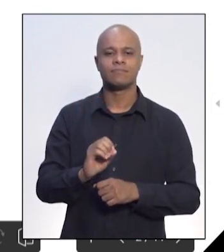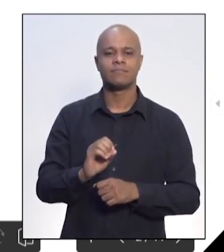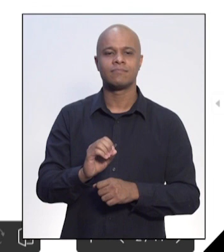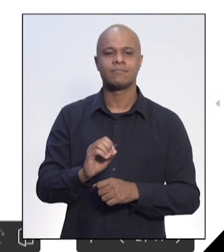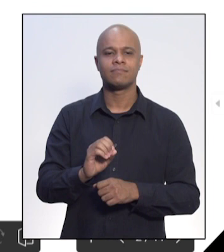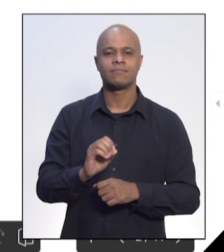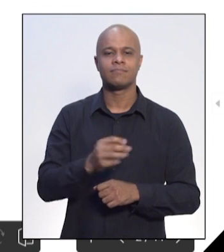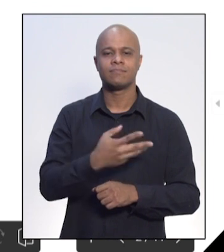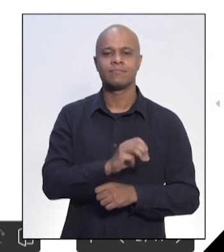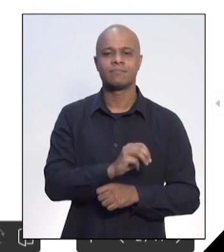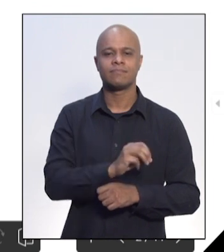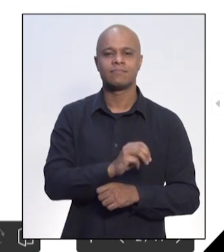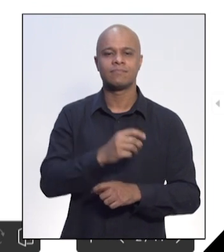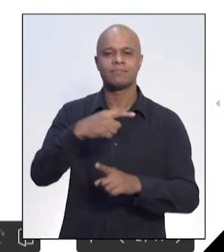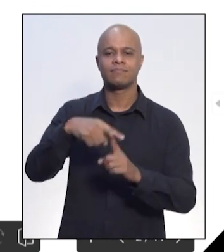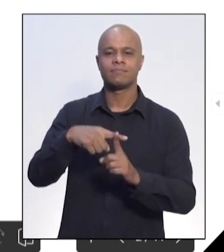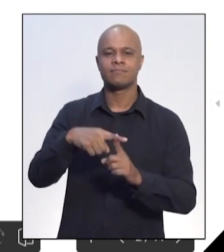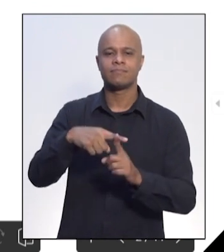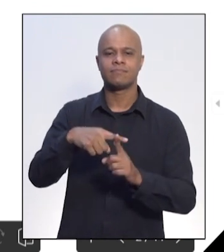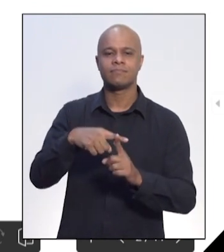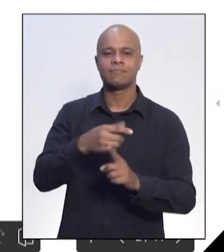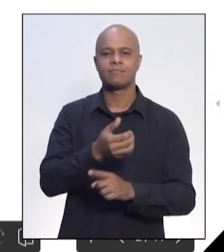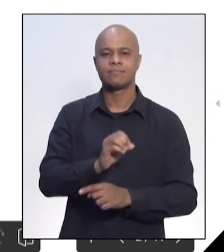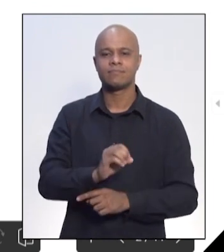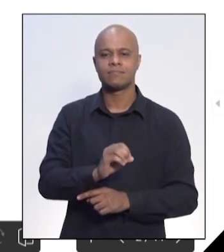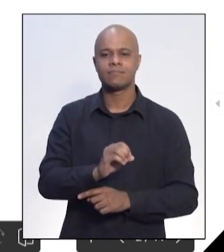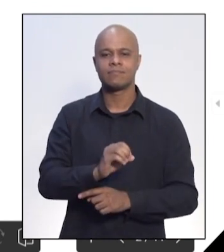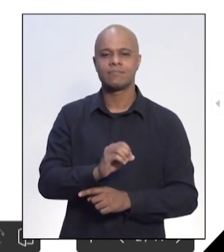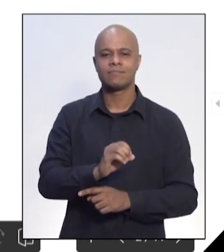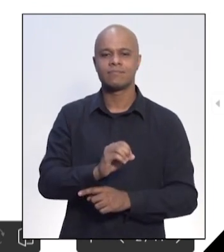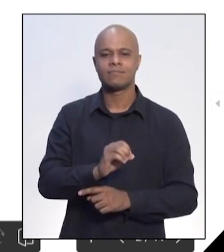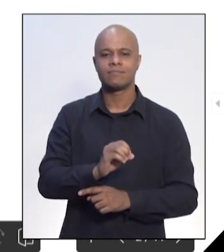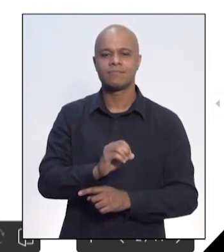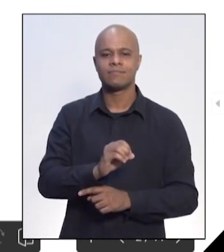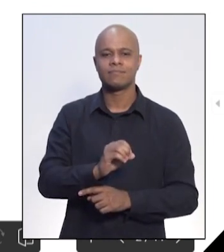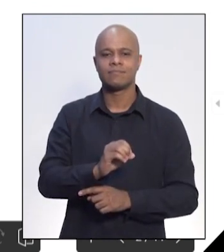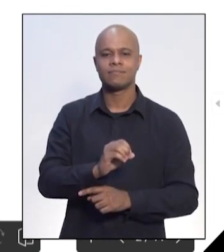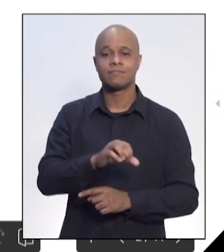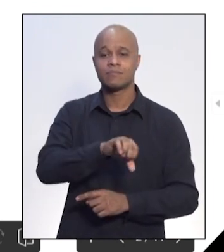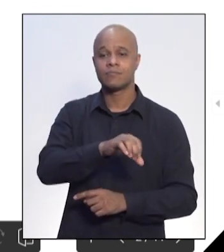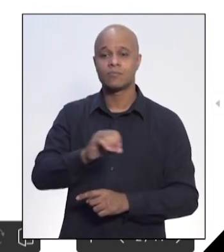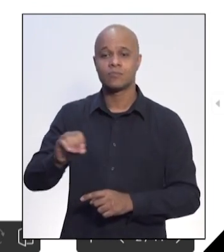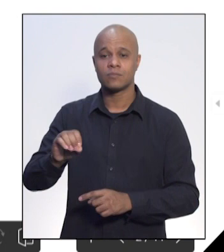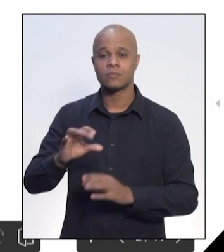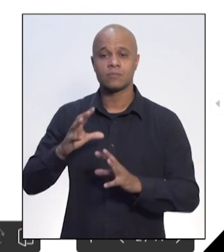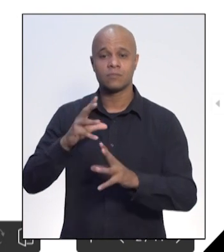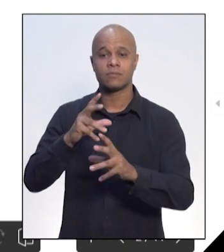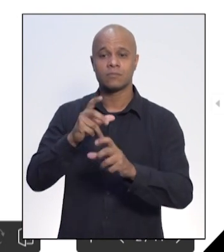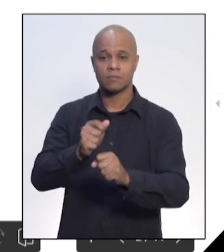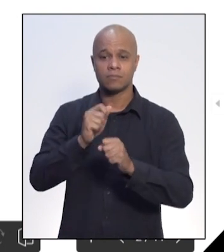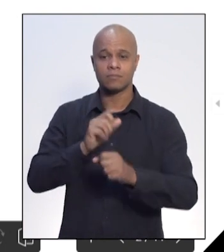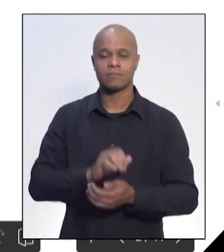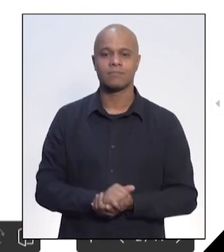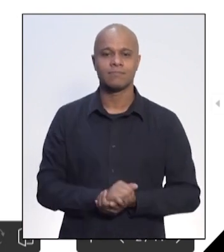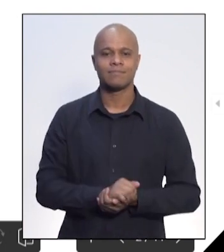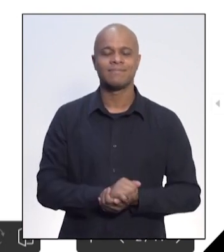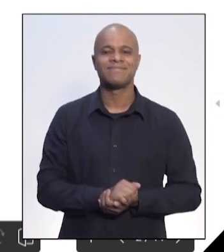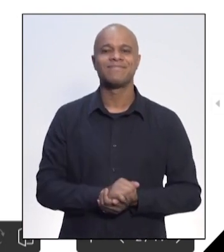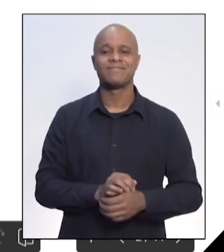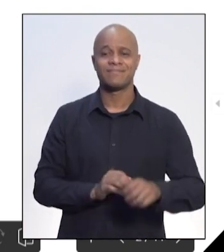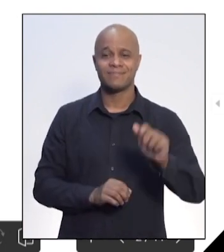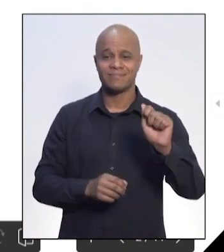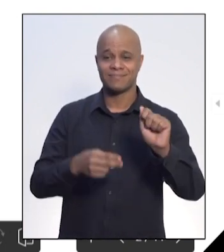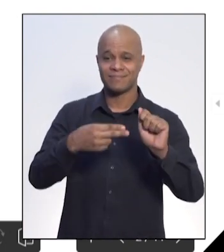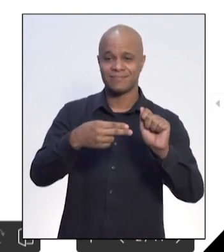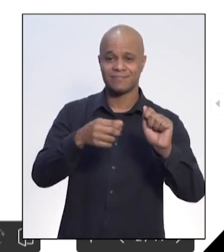1 vezes 0, 0. 1 vezes 6, 6. Somou. Ai, deu 900. Então, aqui deu 900. Tá, professor, é aqui.